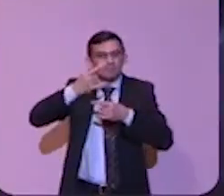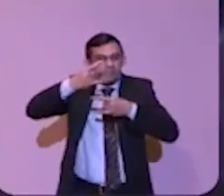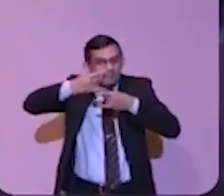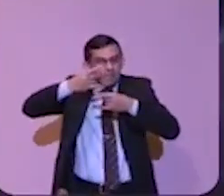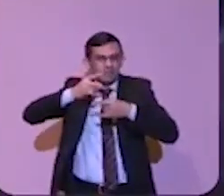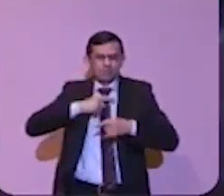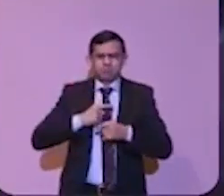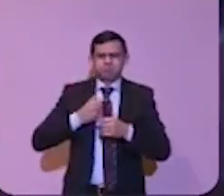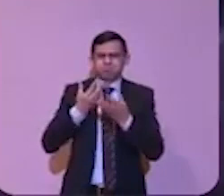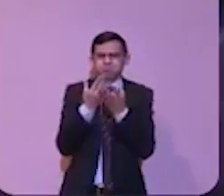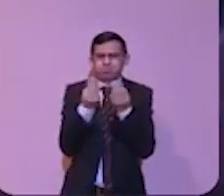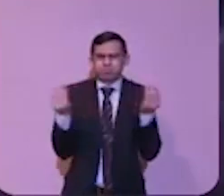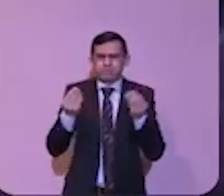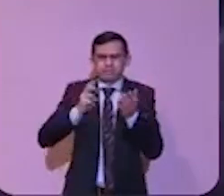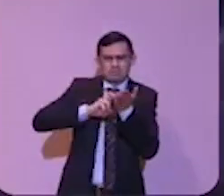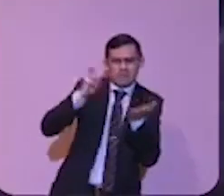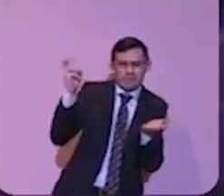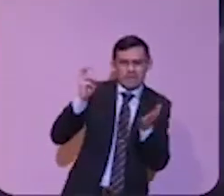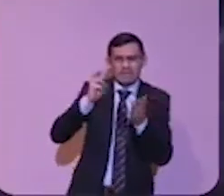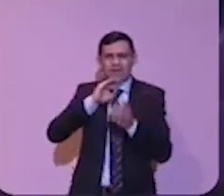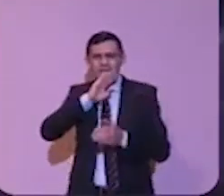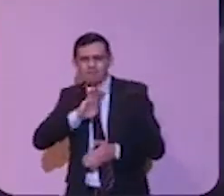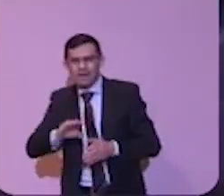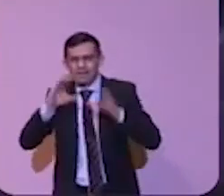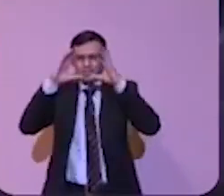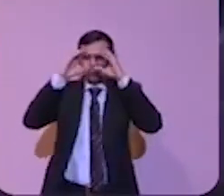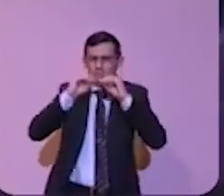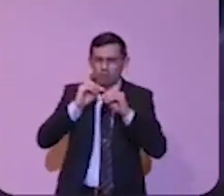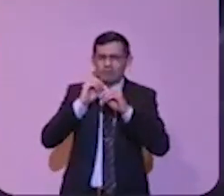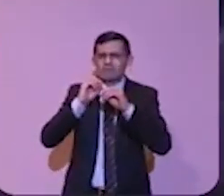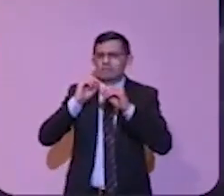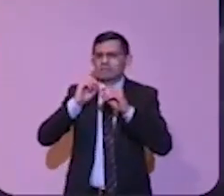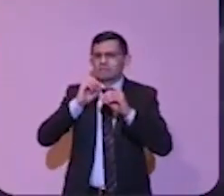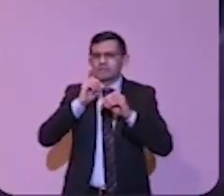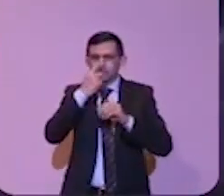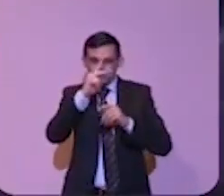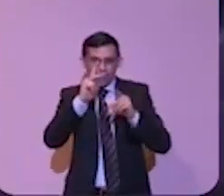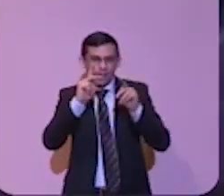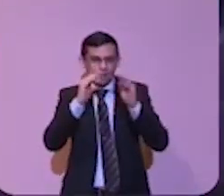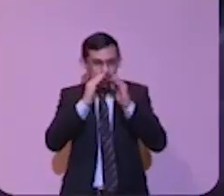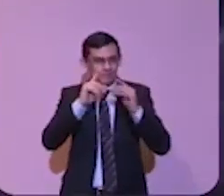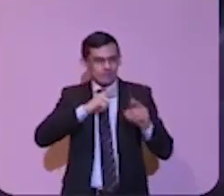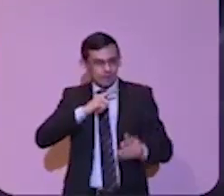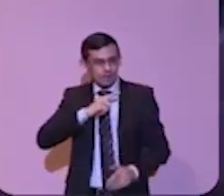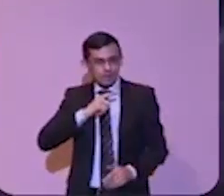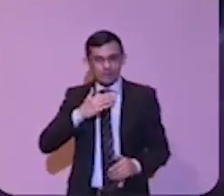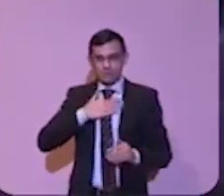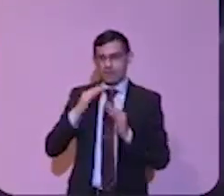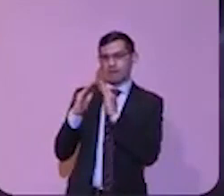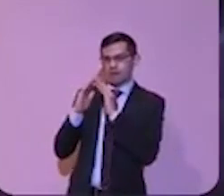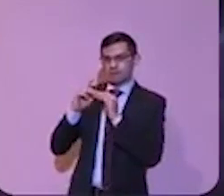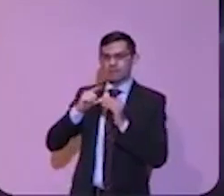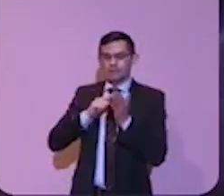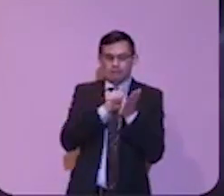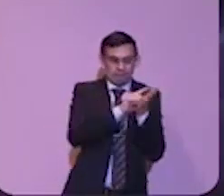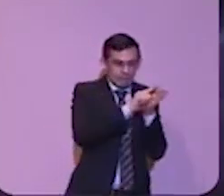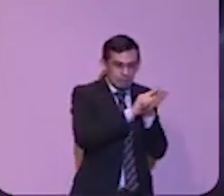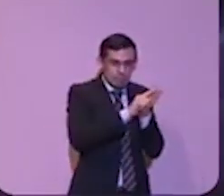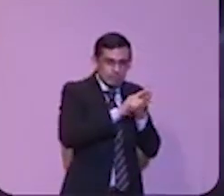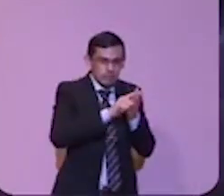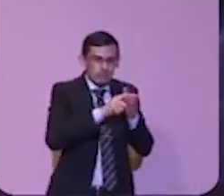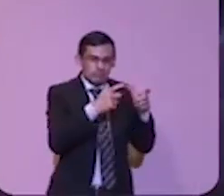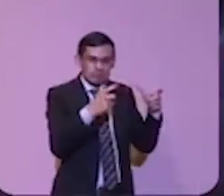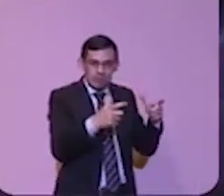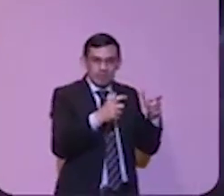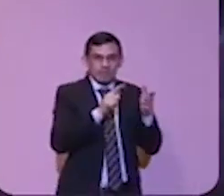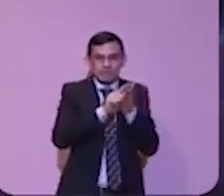tem tanta live, tem live de manhã, tem live de tarde, tem live de noite. Na tua casa tem sido assim? Lá em casa tem, lavando louça de